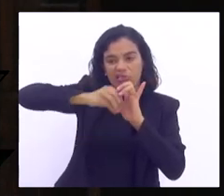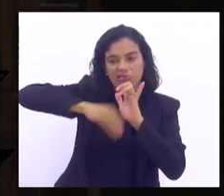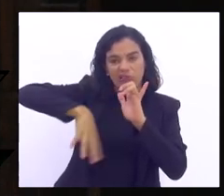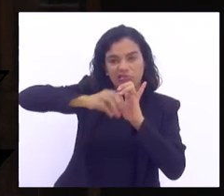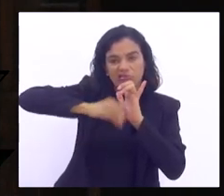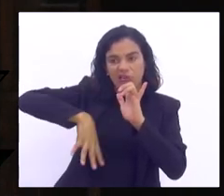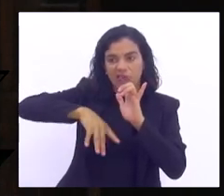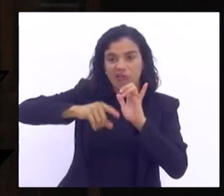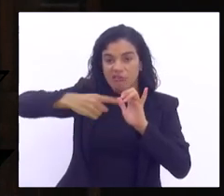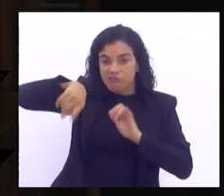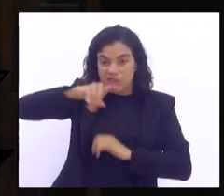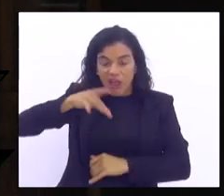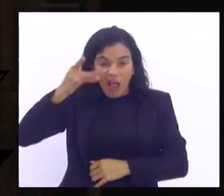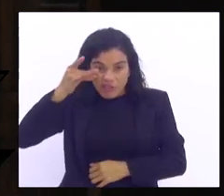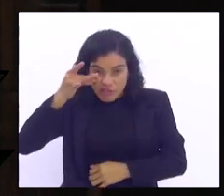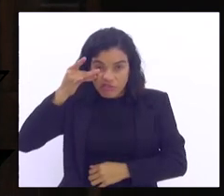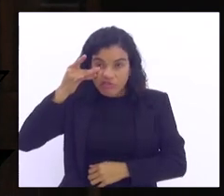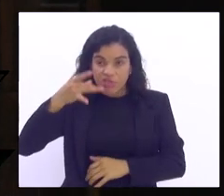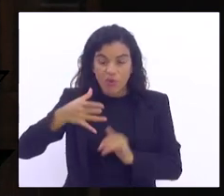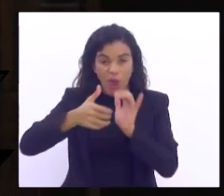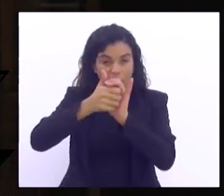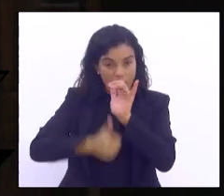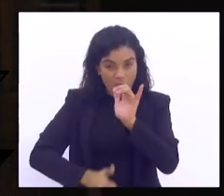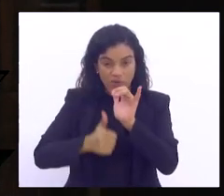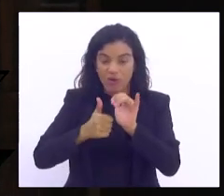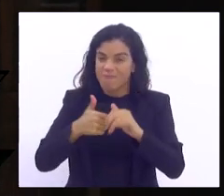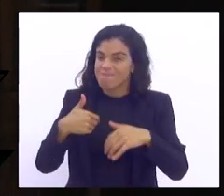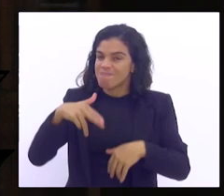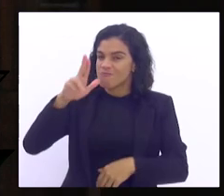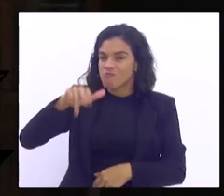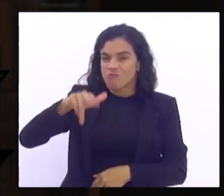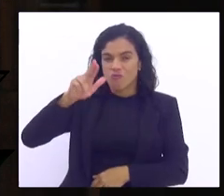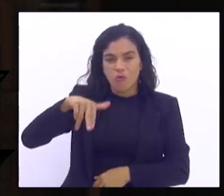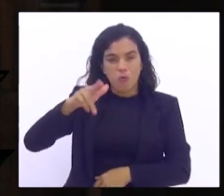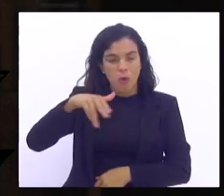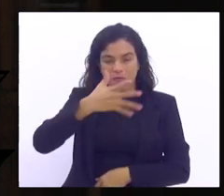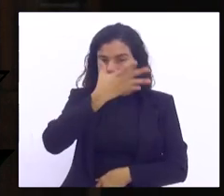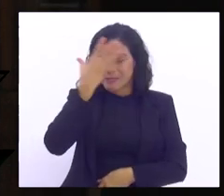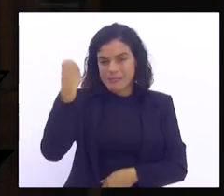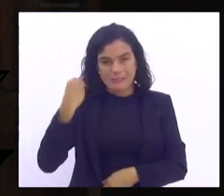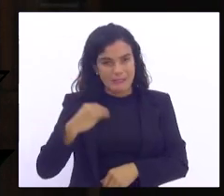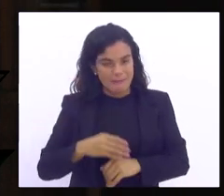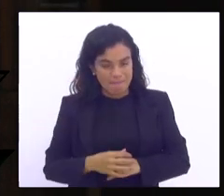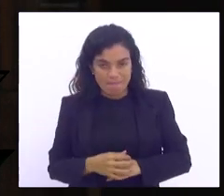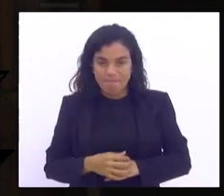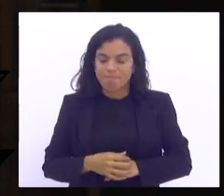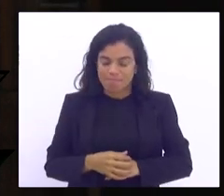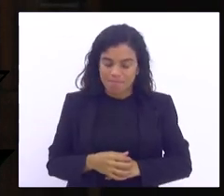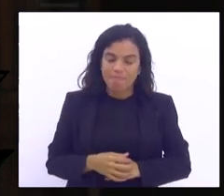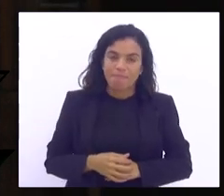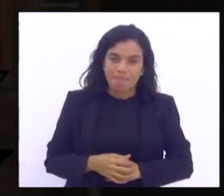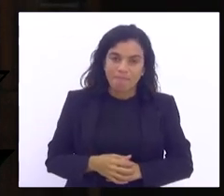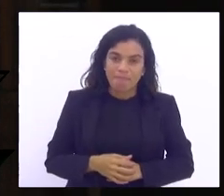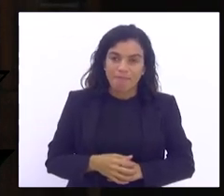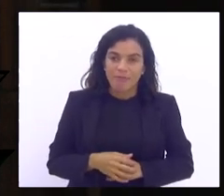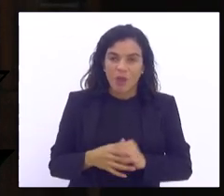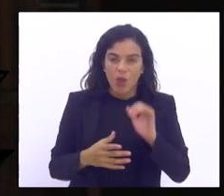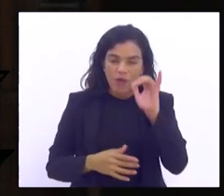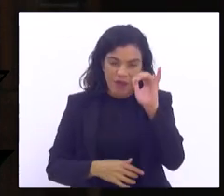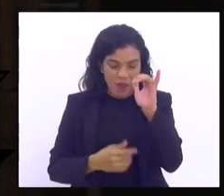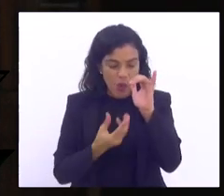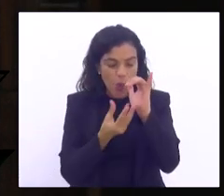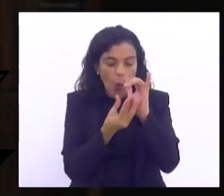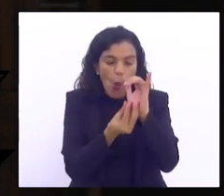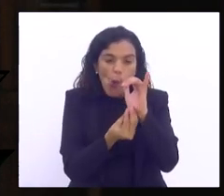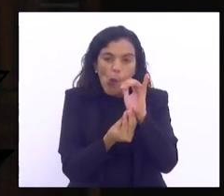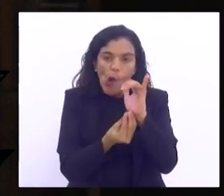Quem assiste a um aborto nunca vai ser favorável, porque aquilo é uma coisa hedionda, né? Aquele sugador que vai, a